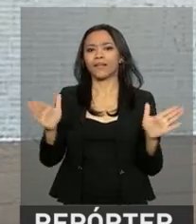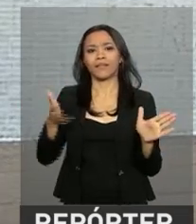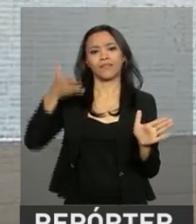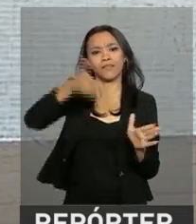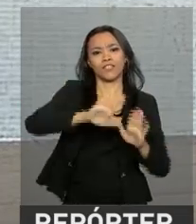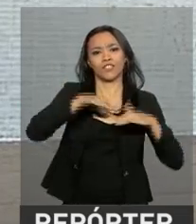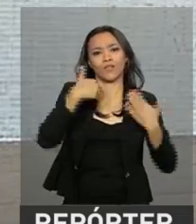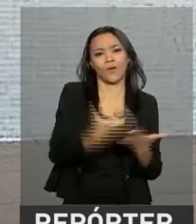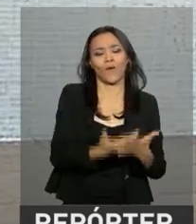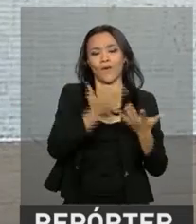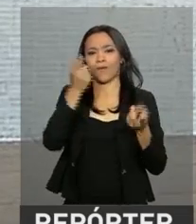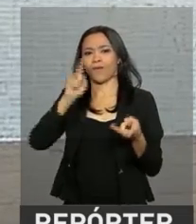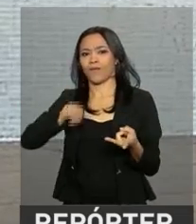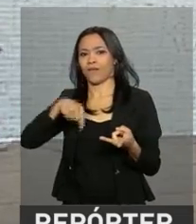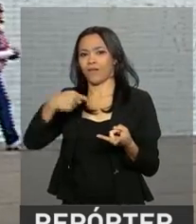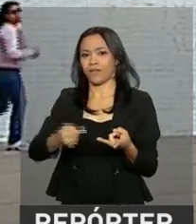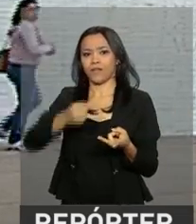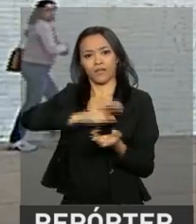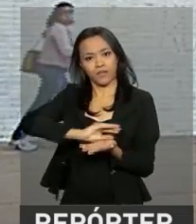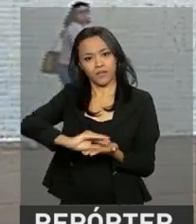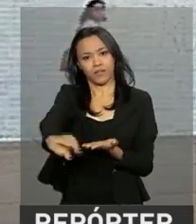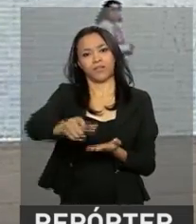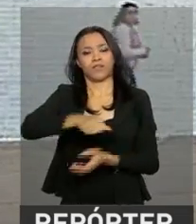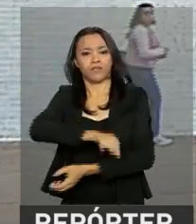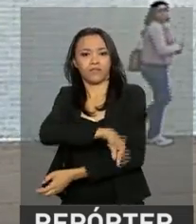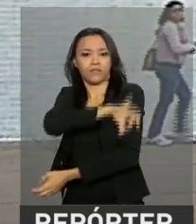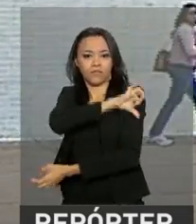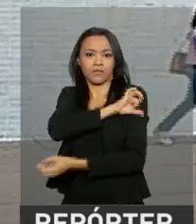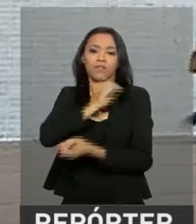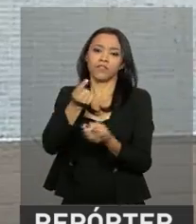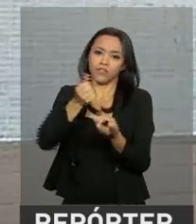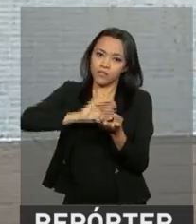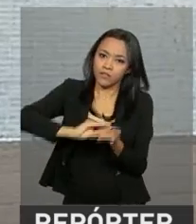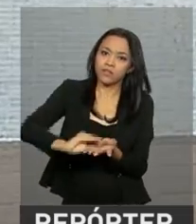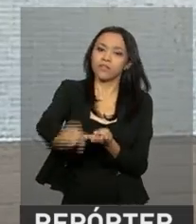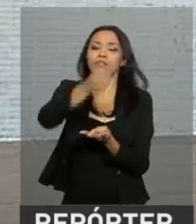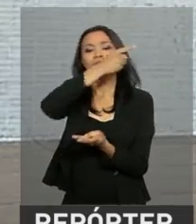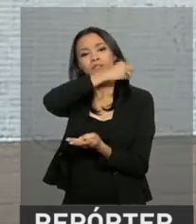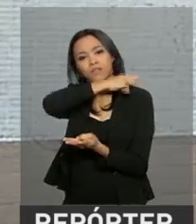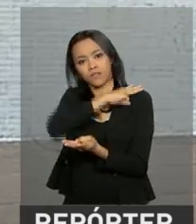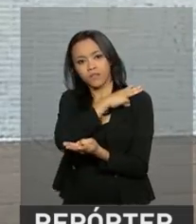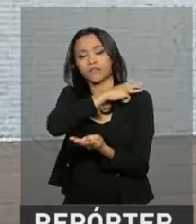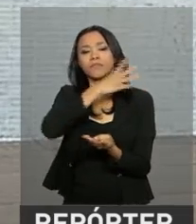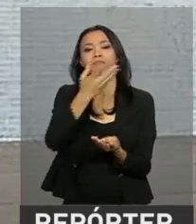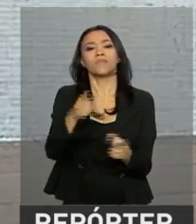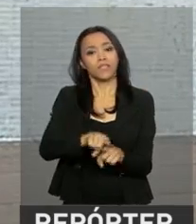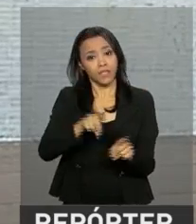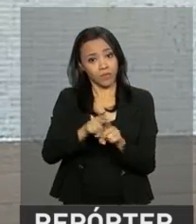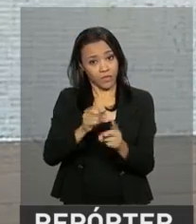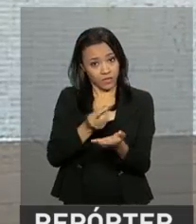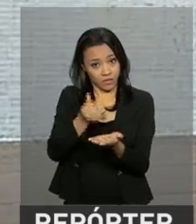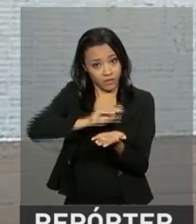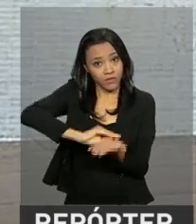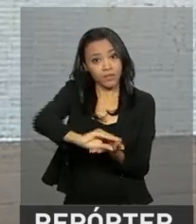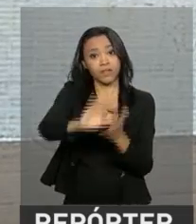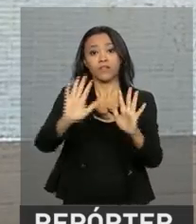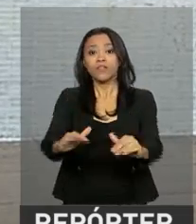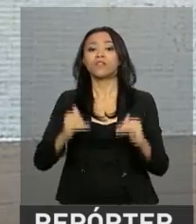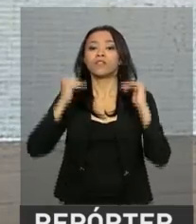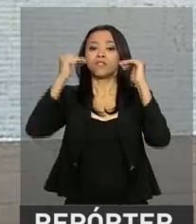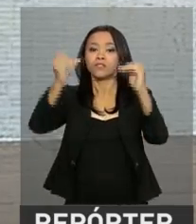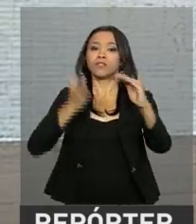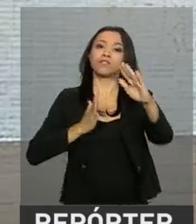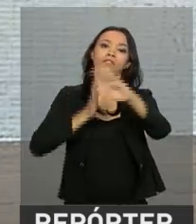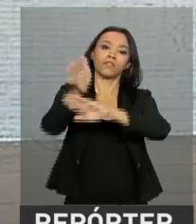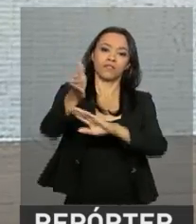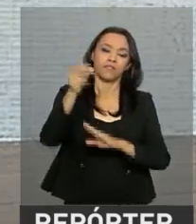creches investimentos nos ensinos Fundamental e Médio e investimentos no ingresso ao ensino superior por